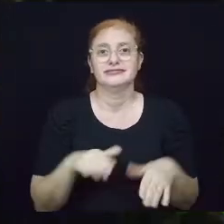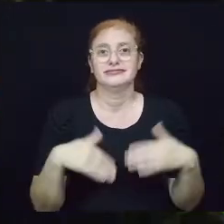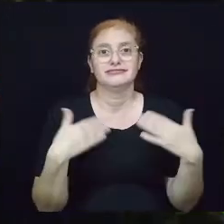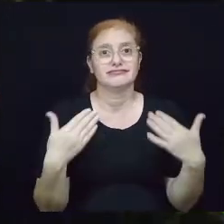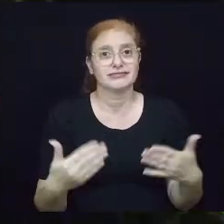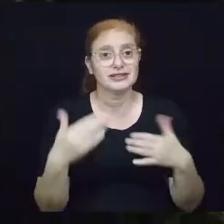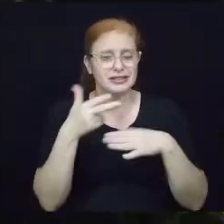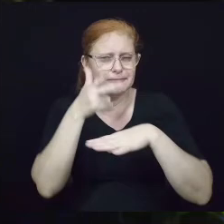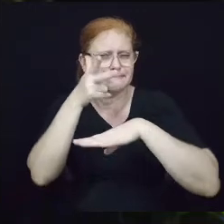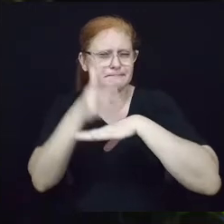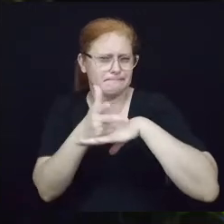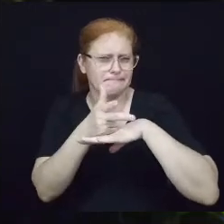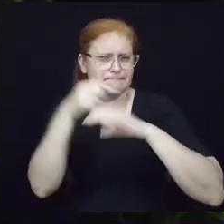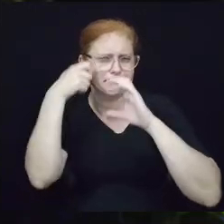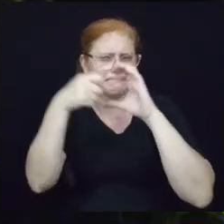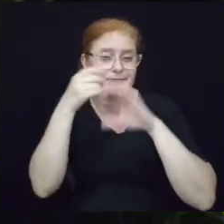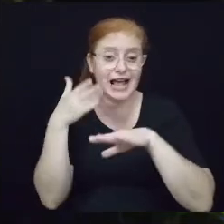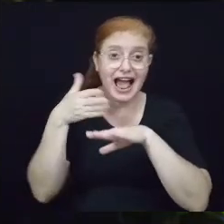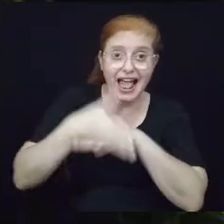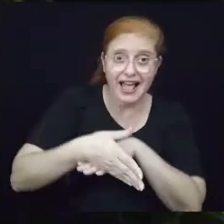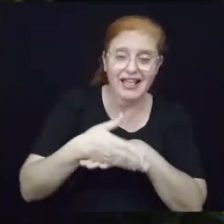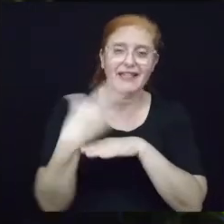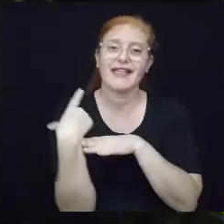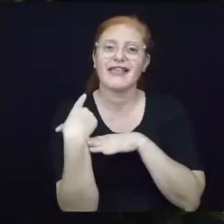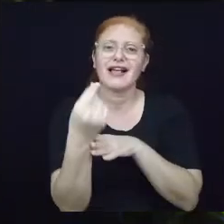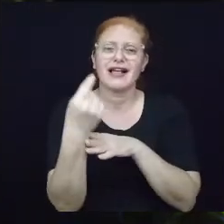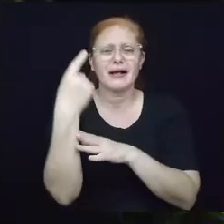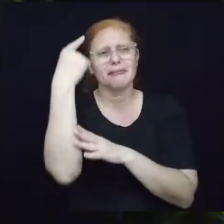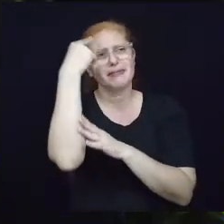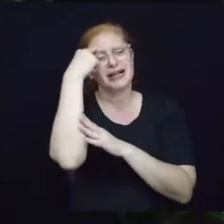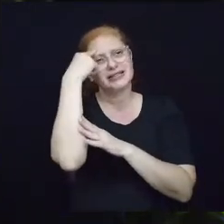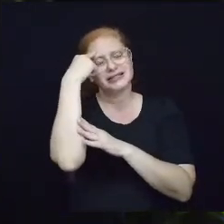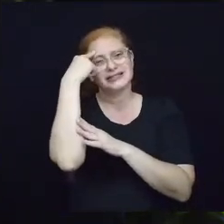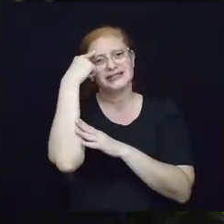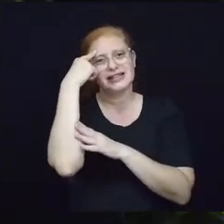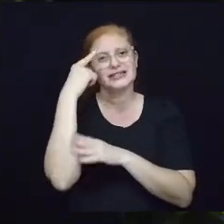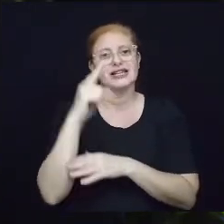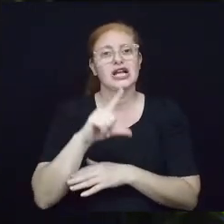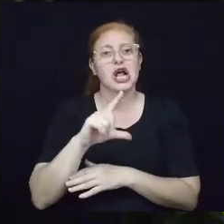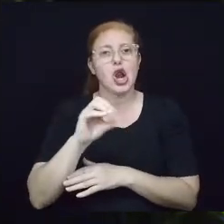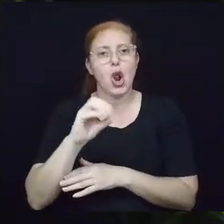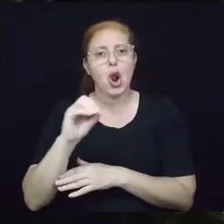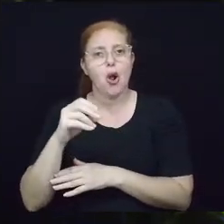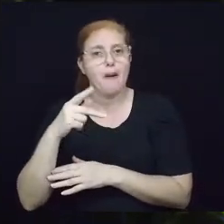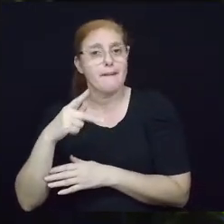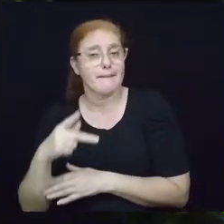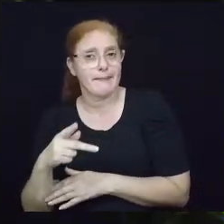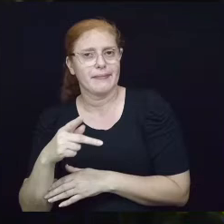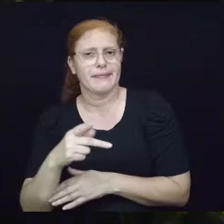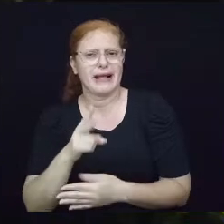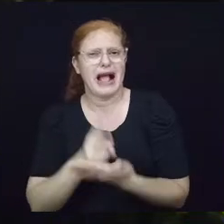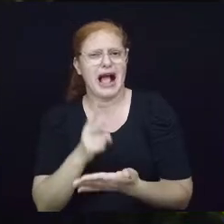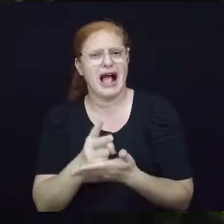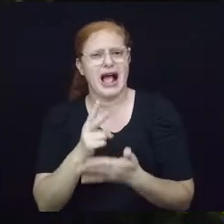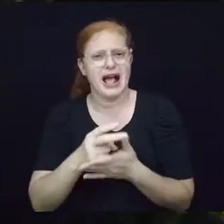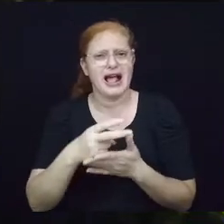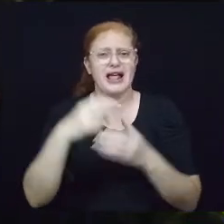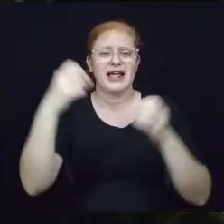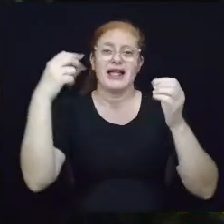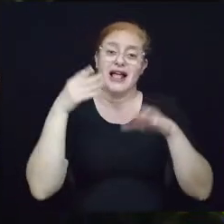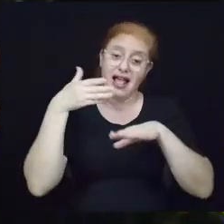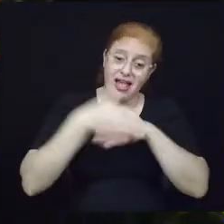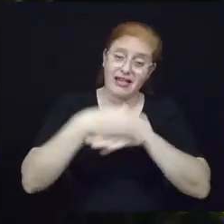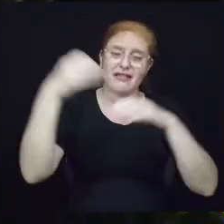esse take de entrada e de saída me fez pensar num loop contínuo em que o Mauro entra, liga as luzes, trabalha